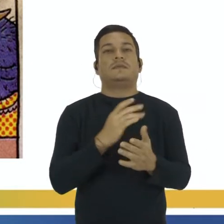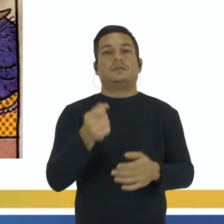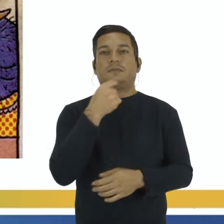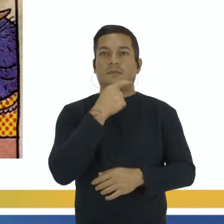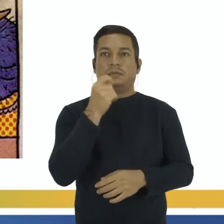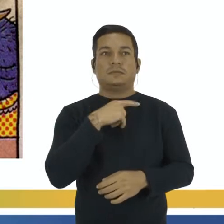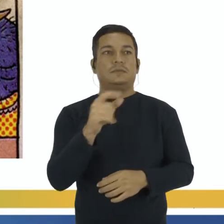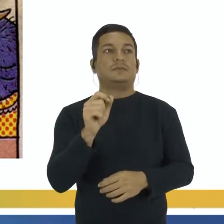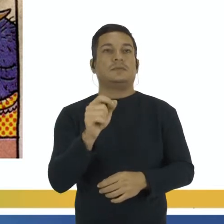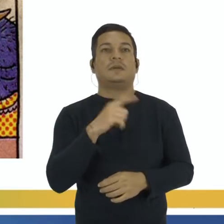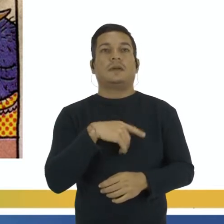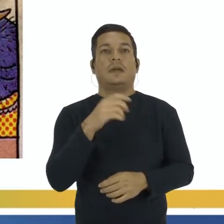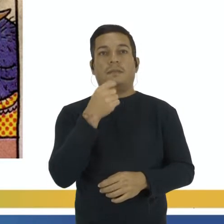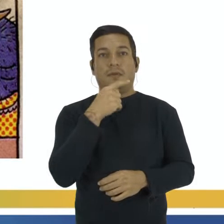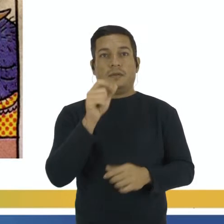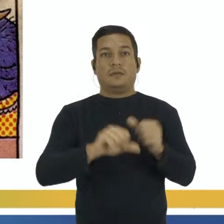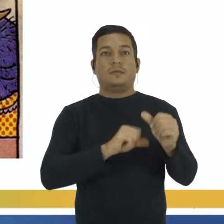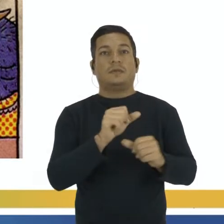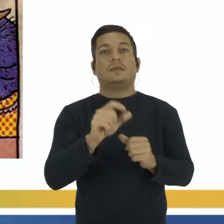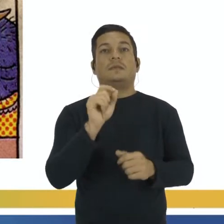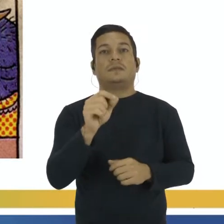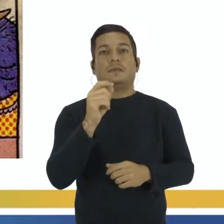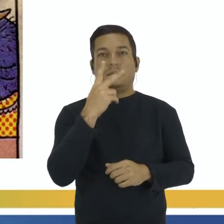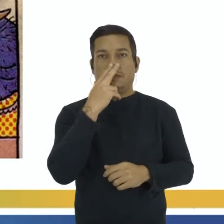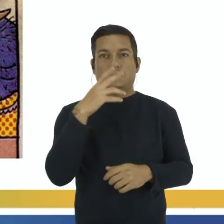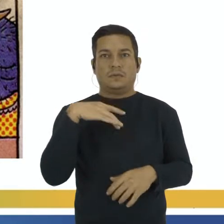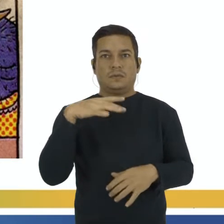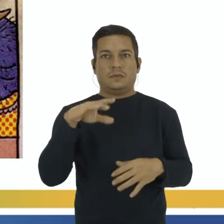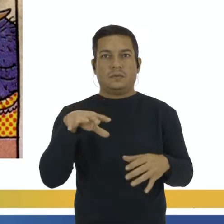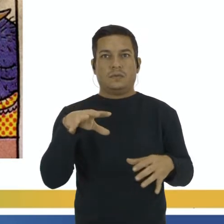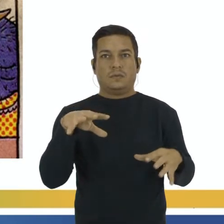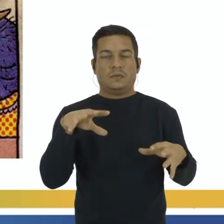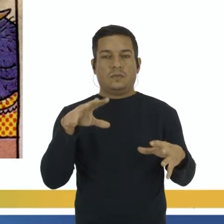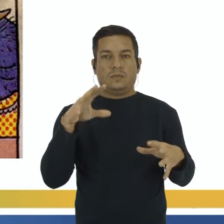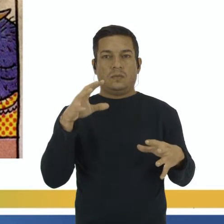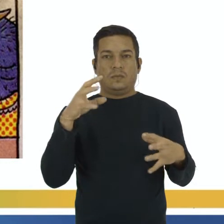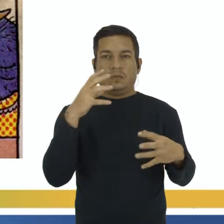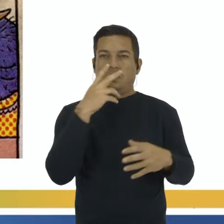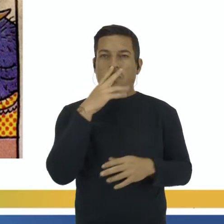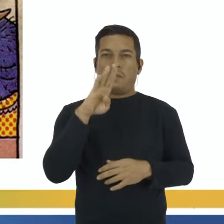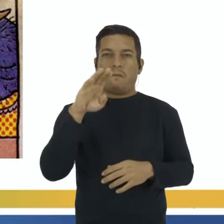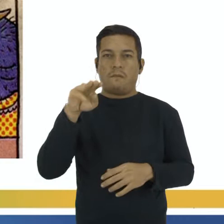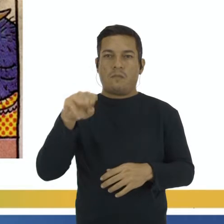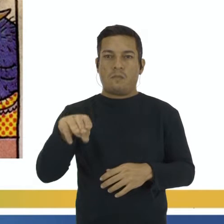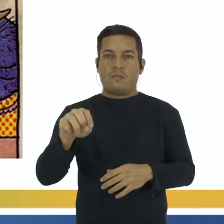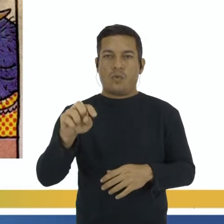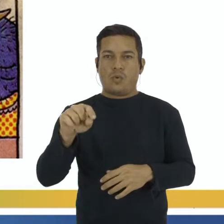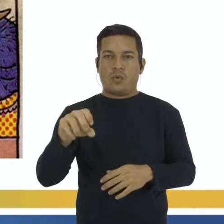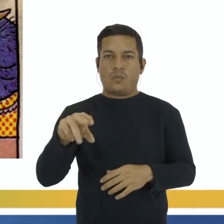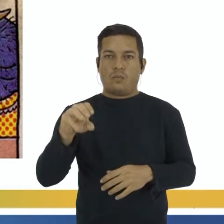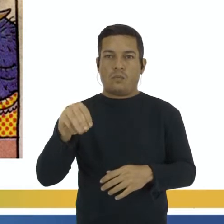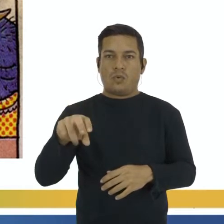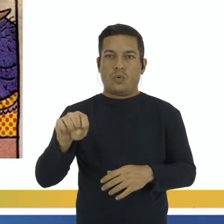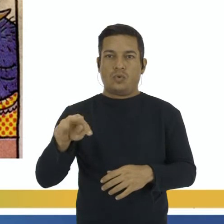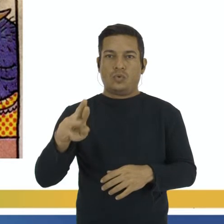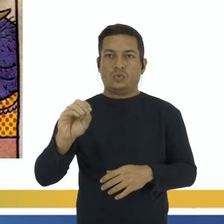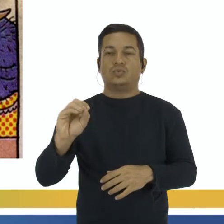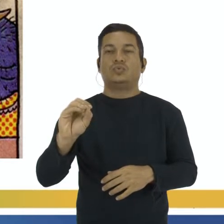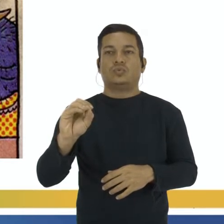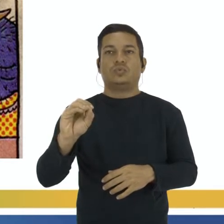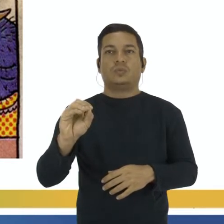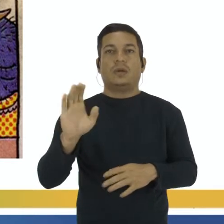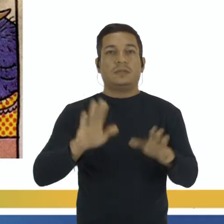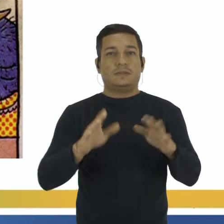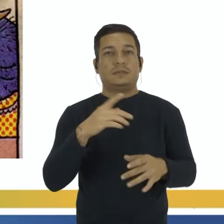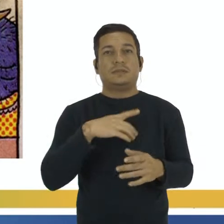humor é que a piada é moldada como se fosse um monstro. A narrativa do Laerte é que textos que exploram o humor podem ter cunho